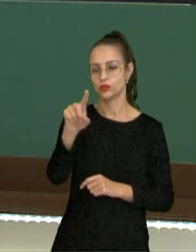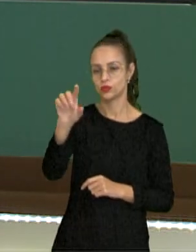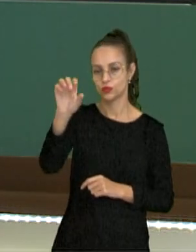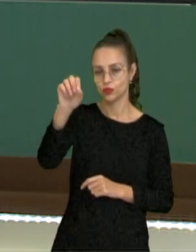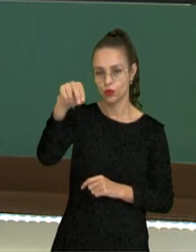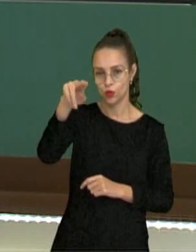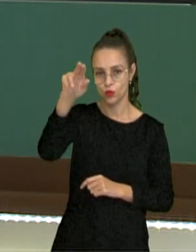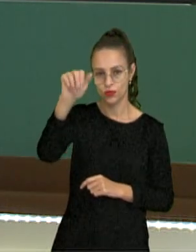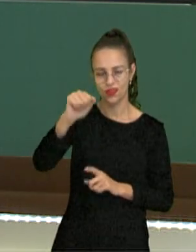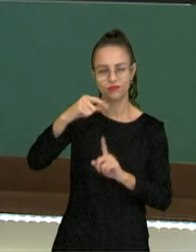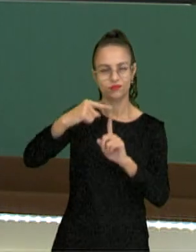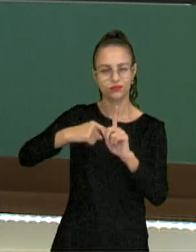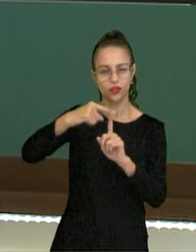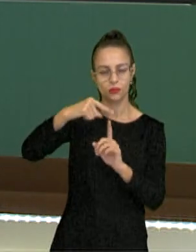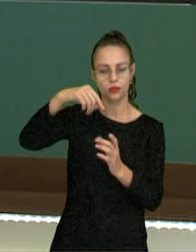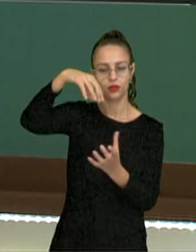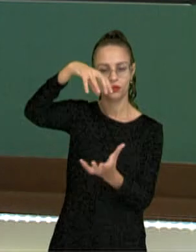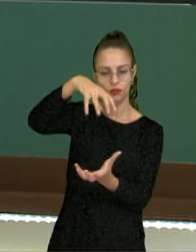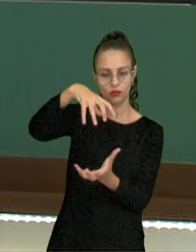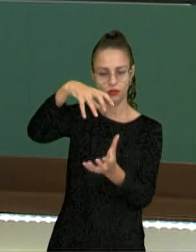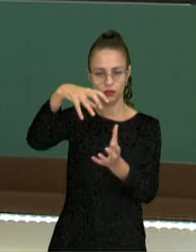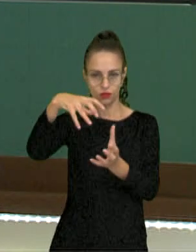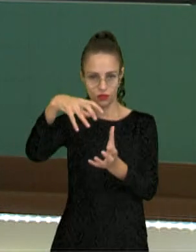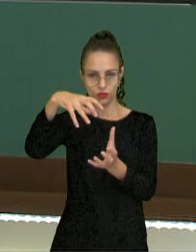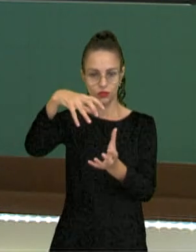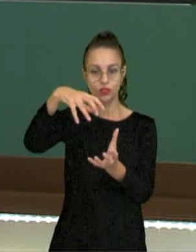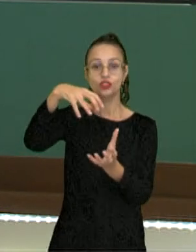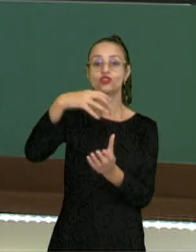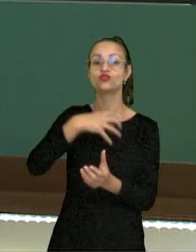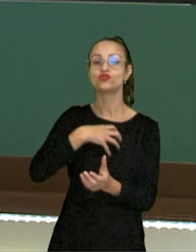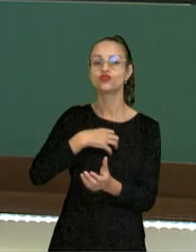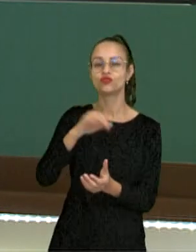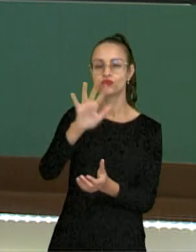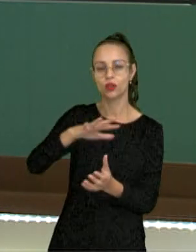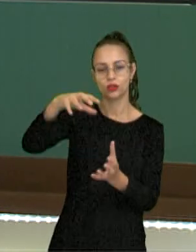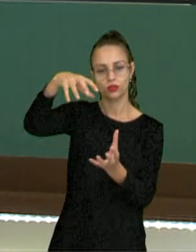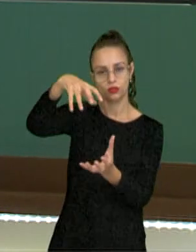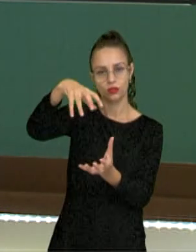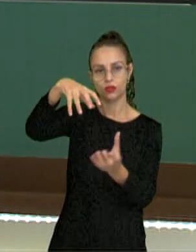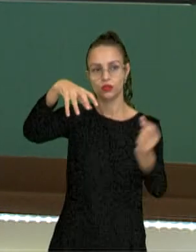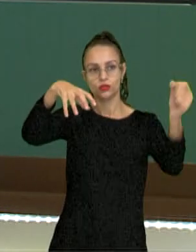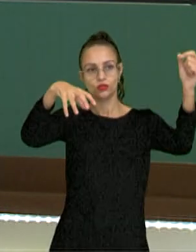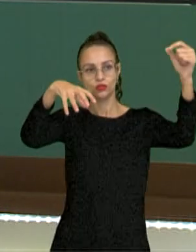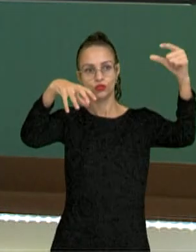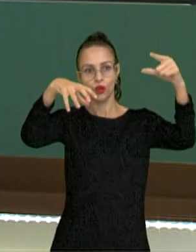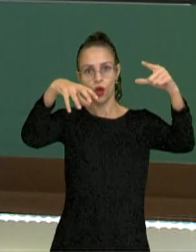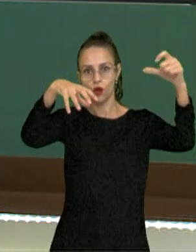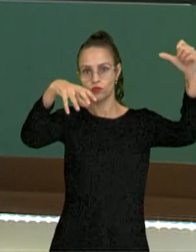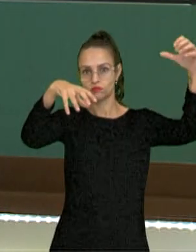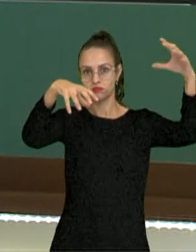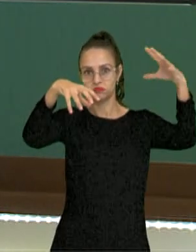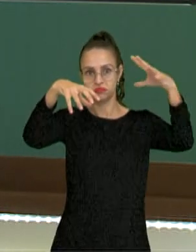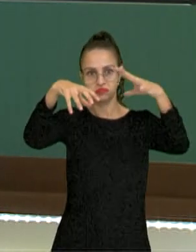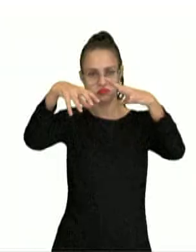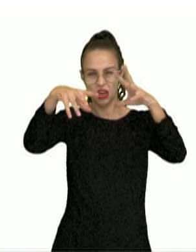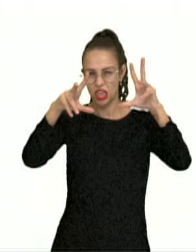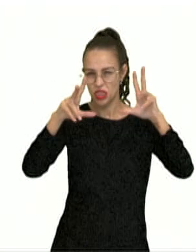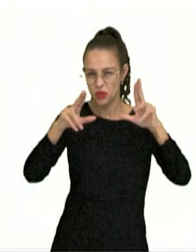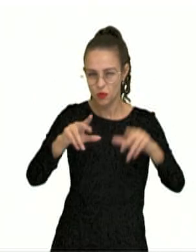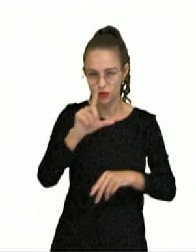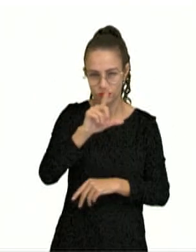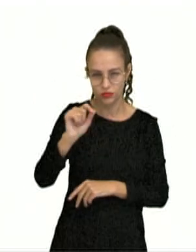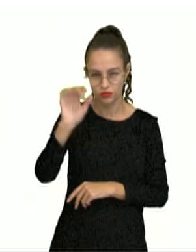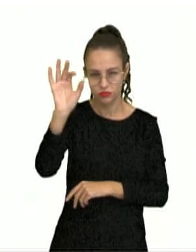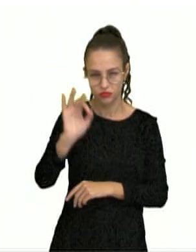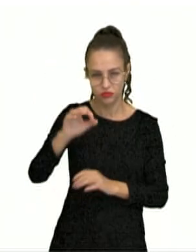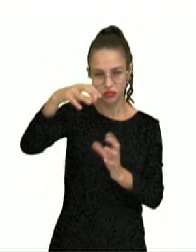por causa da inclinação do eixo, do formato do planeta, o Sol não consegue aquecer o nosso planeta de forma igual todas